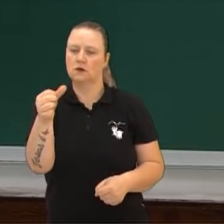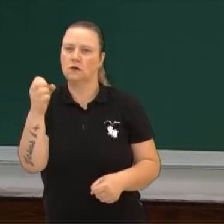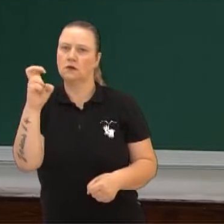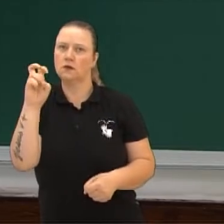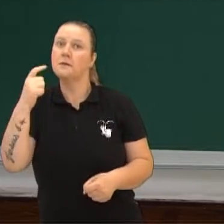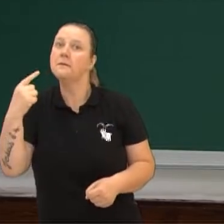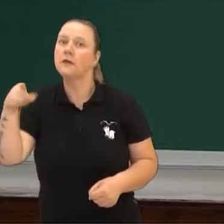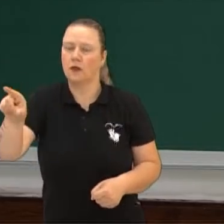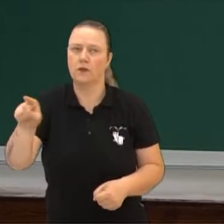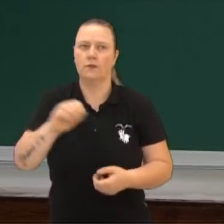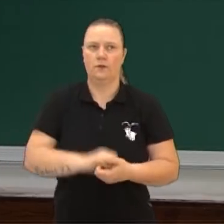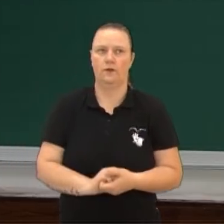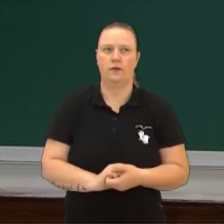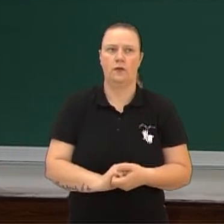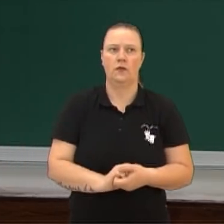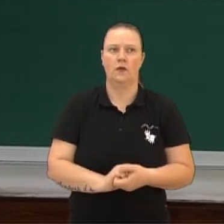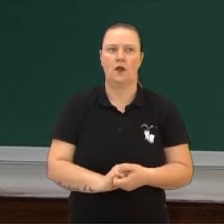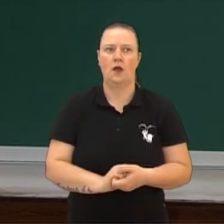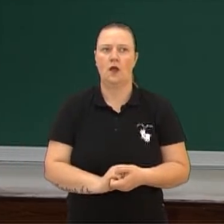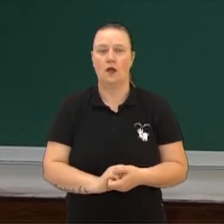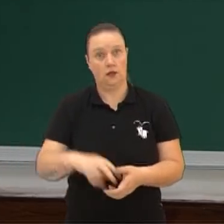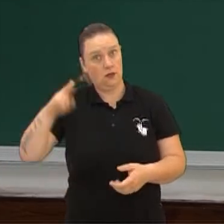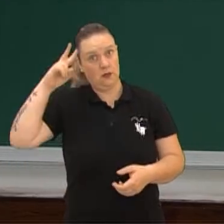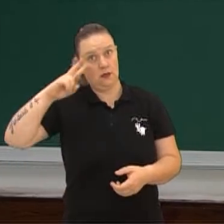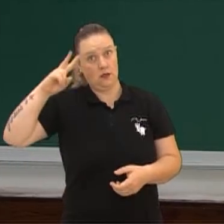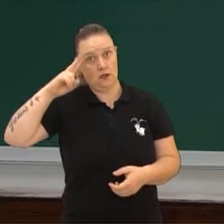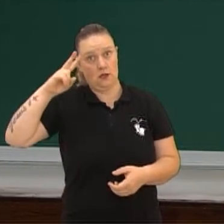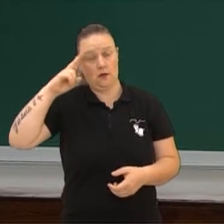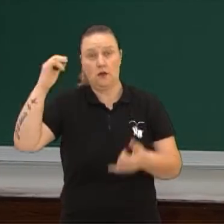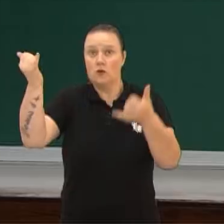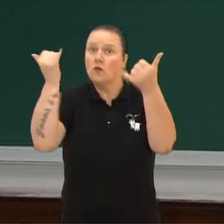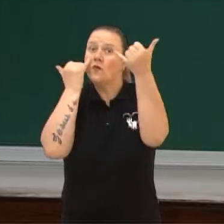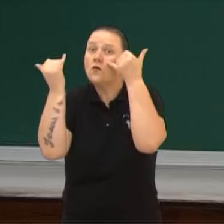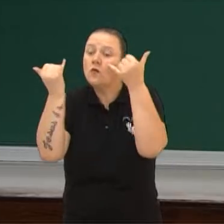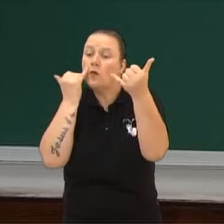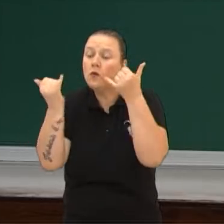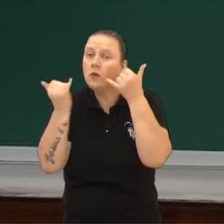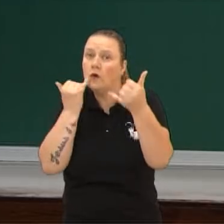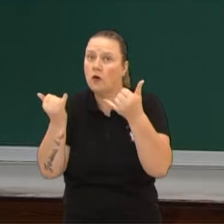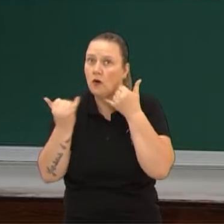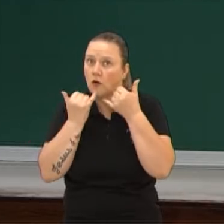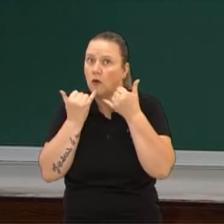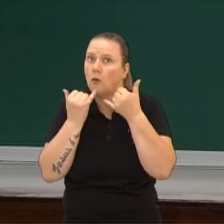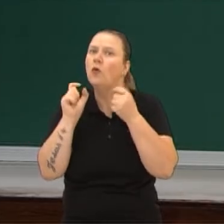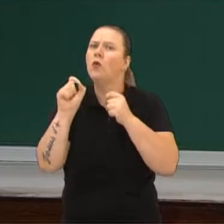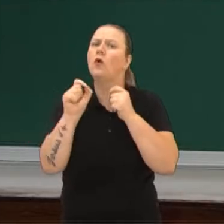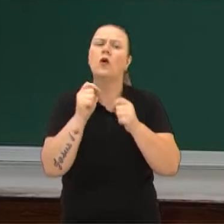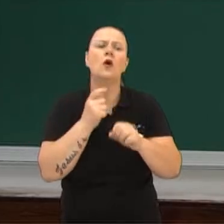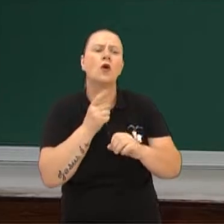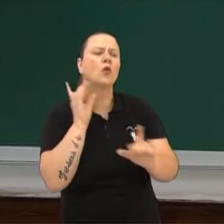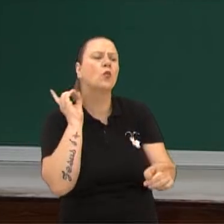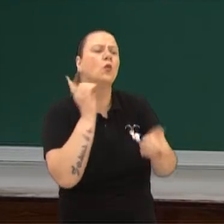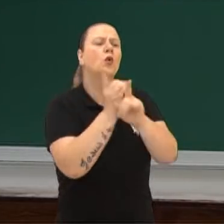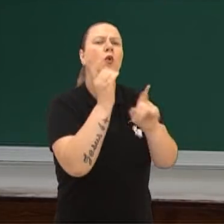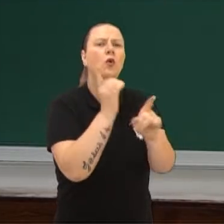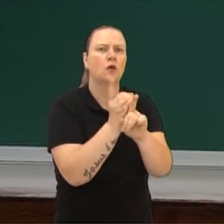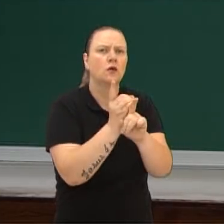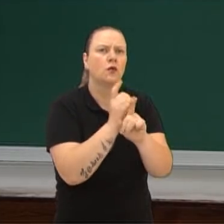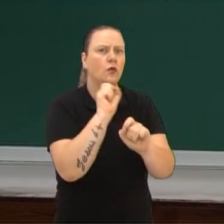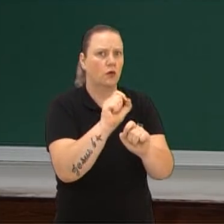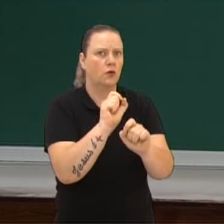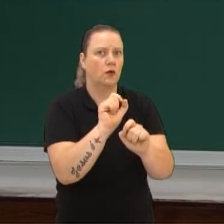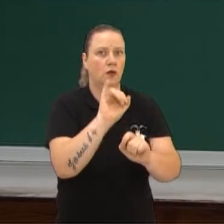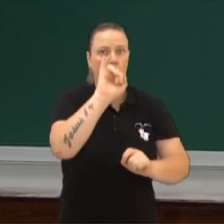1.765.000, tá bom? Aqui, ó, e lembrando que essas informações aí, elas foram retiradas, de uma fonte